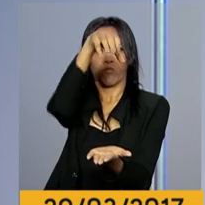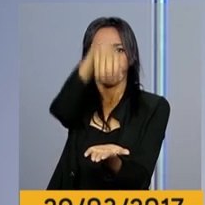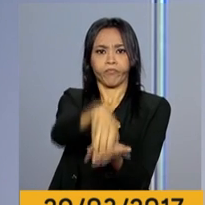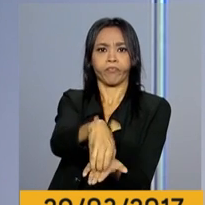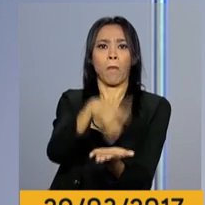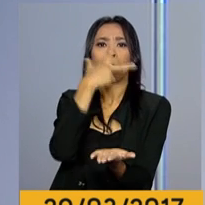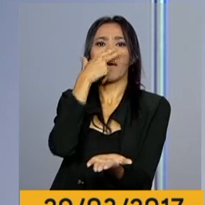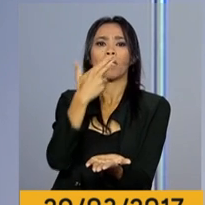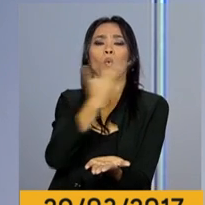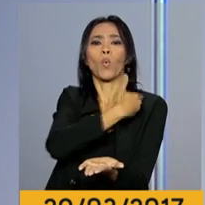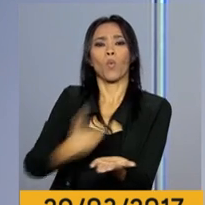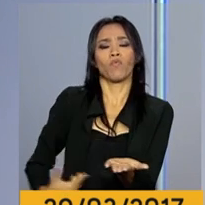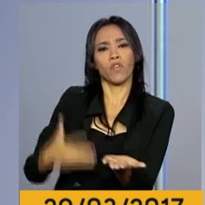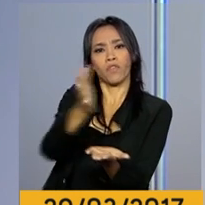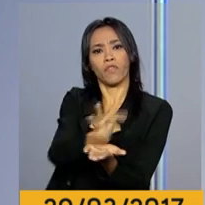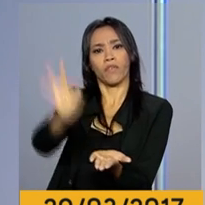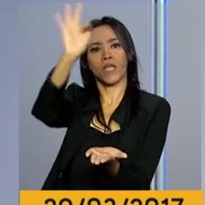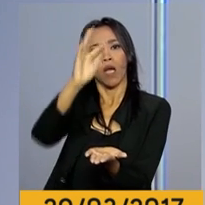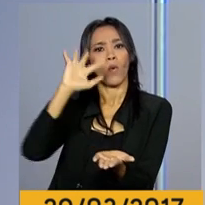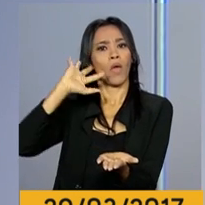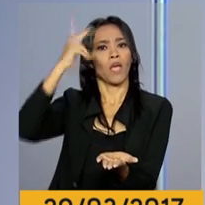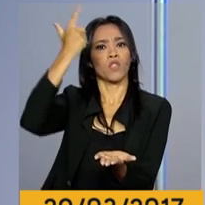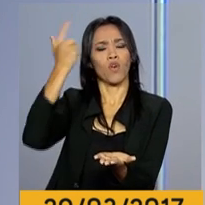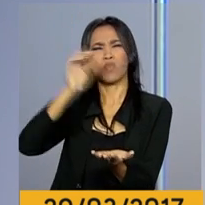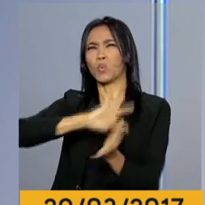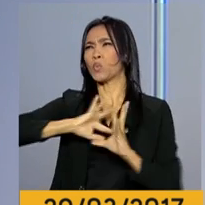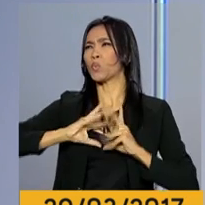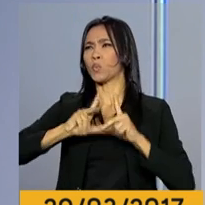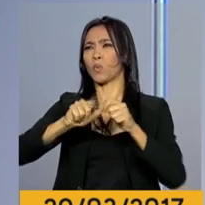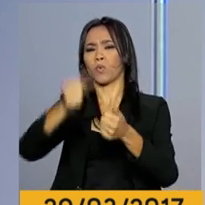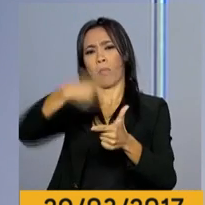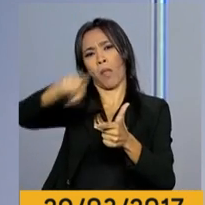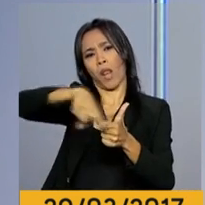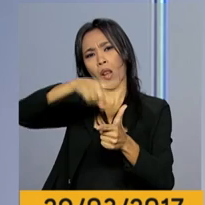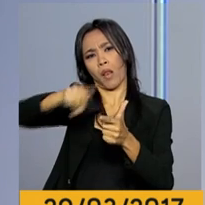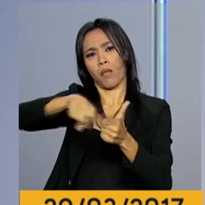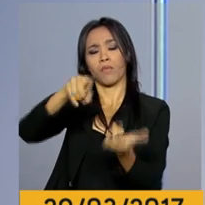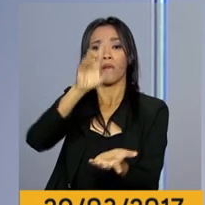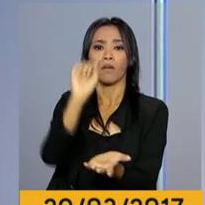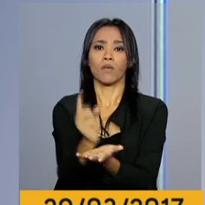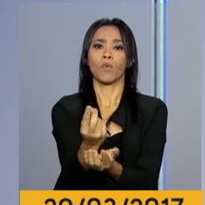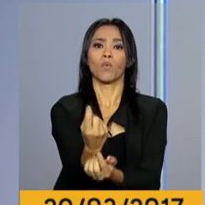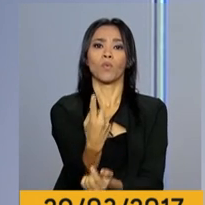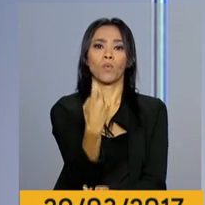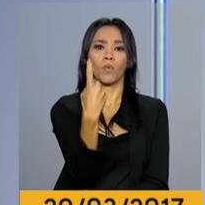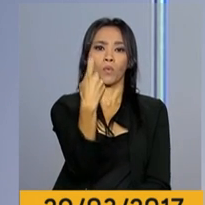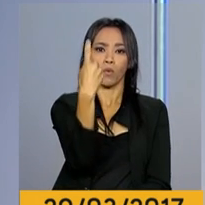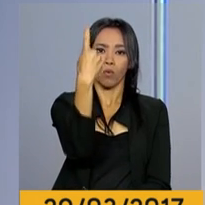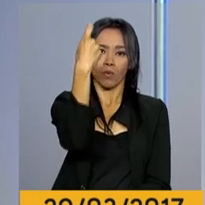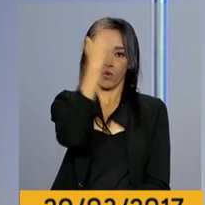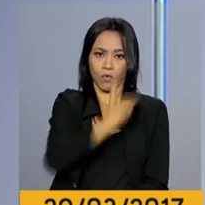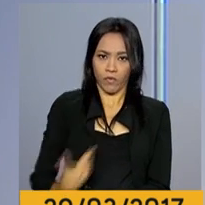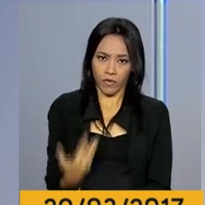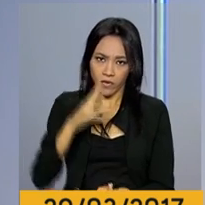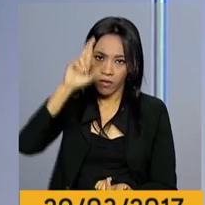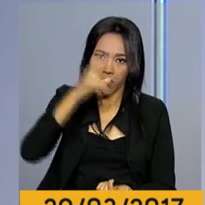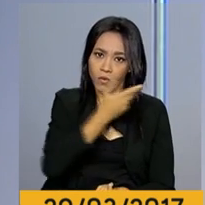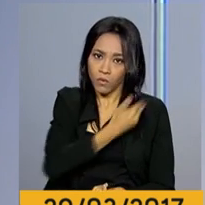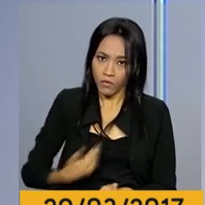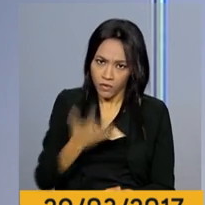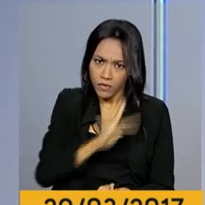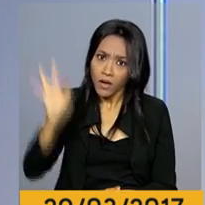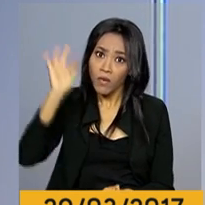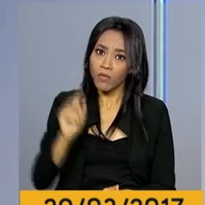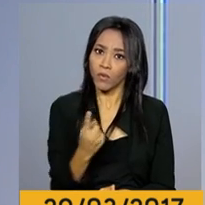todos os problemas e no particular na união a figura do presidente da república e isso remonta de olhou